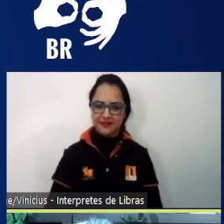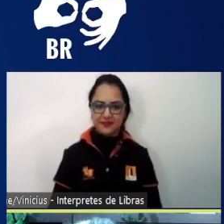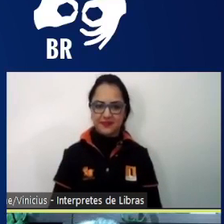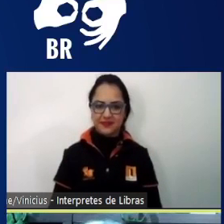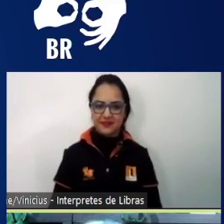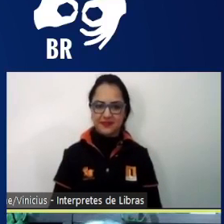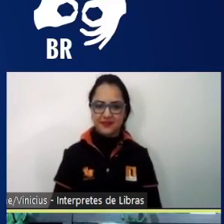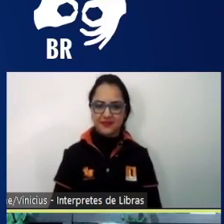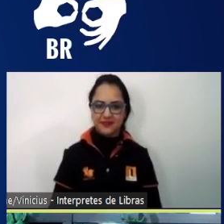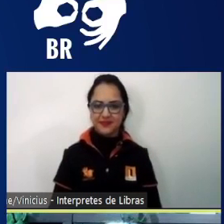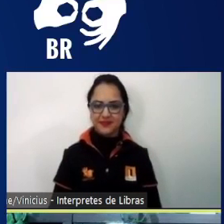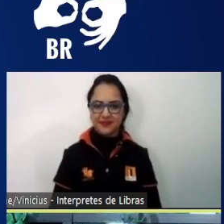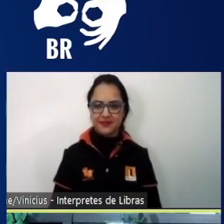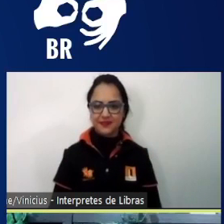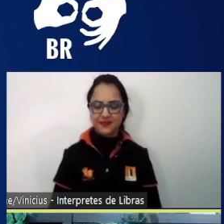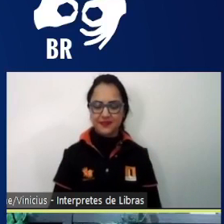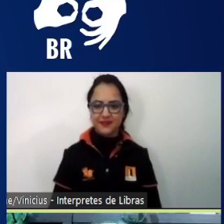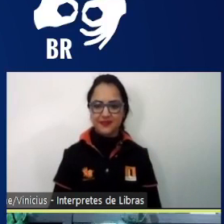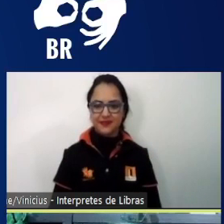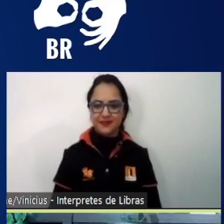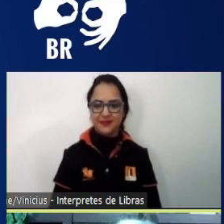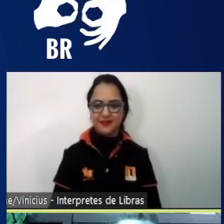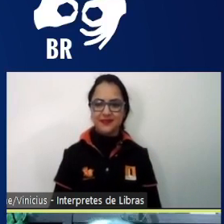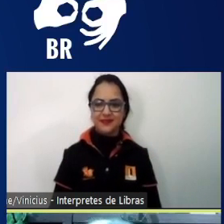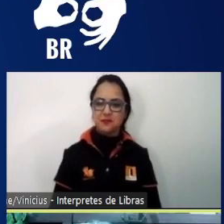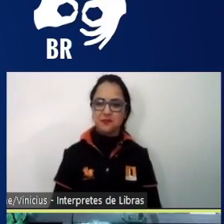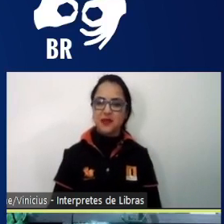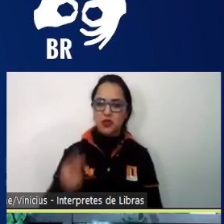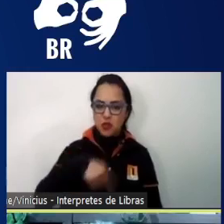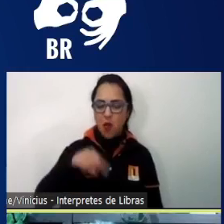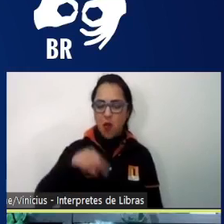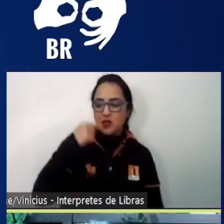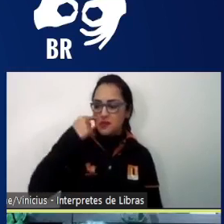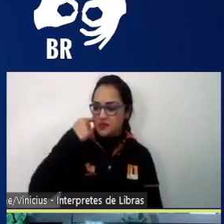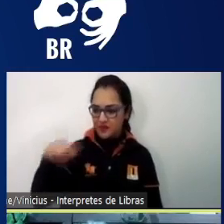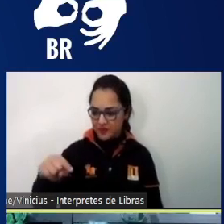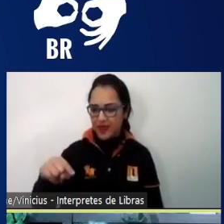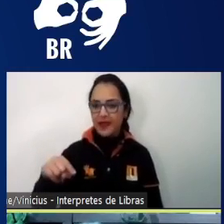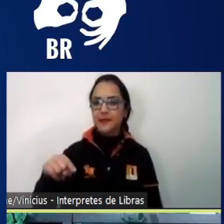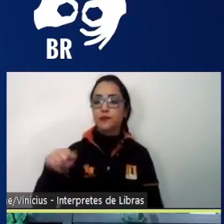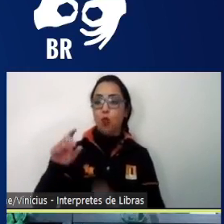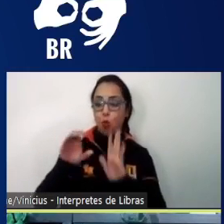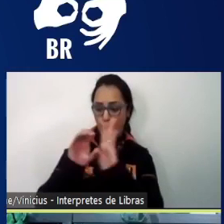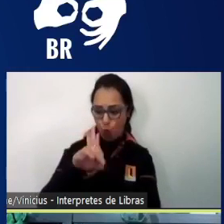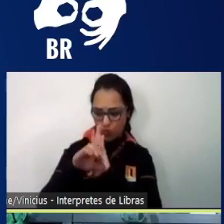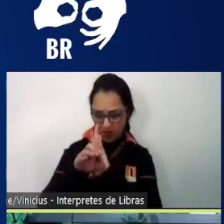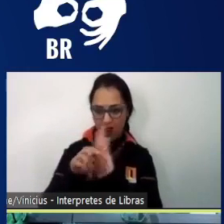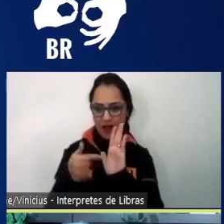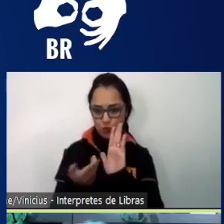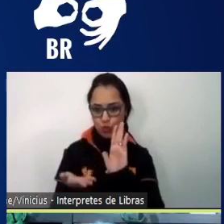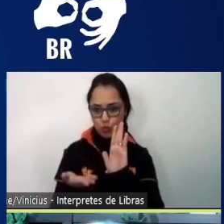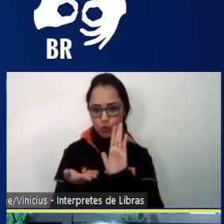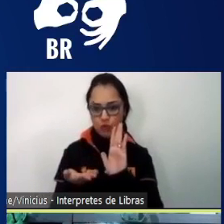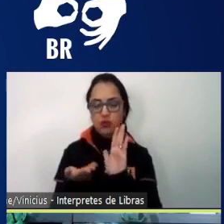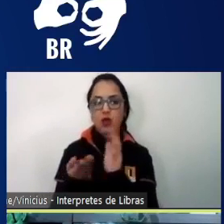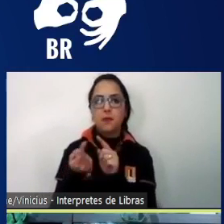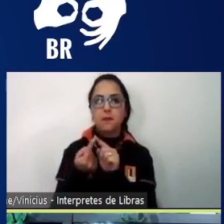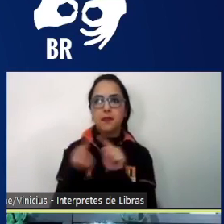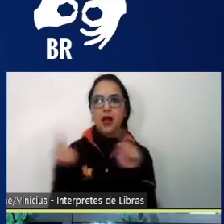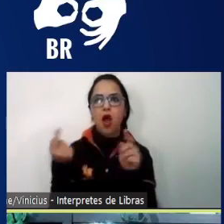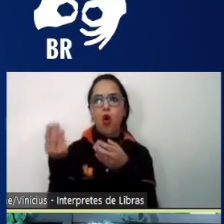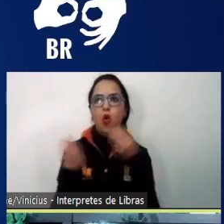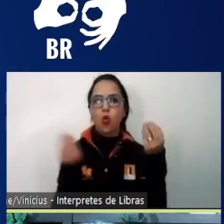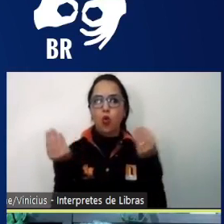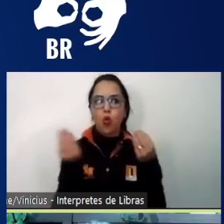que nos faz analisar uma questão conceitual, mas como é que nós vamos implementar isso